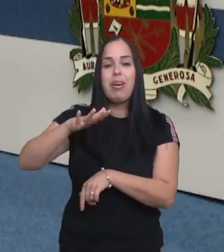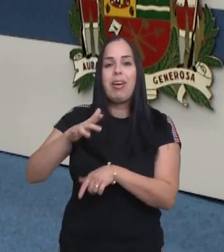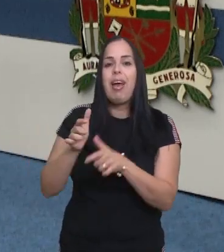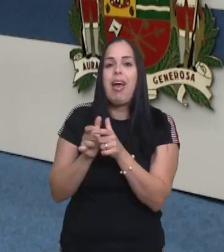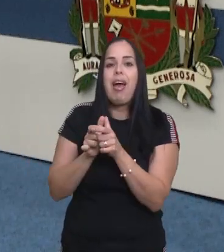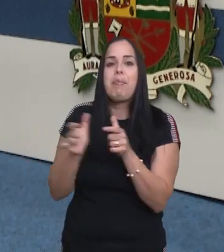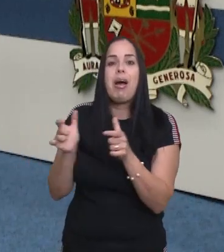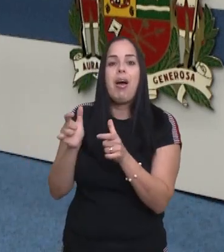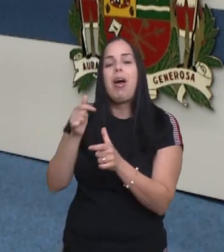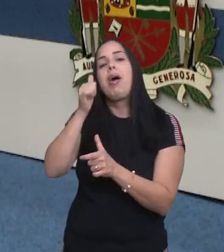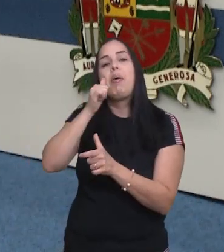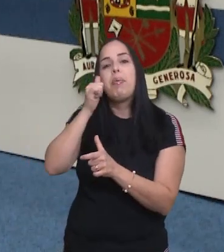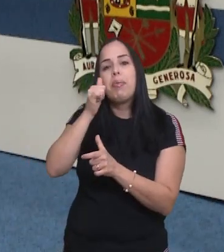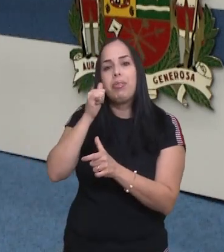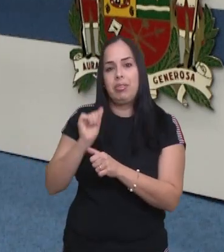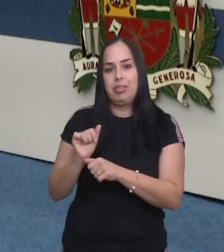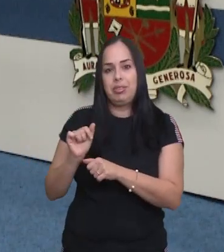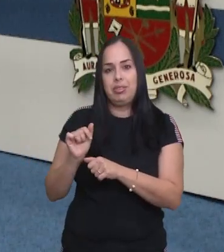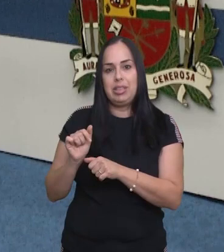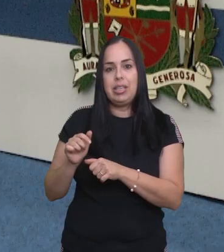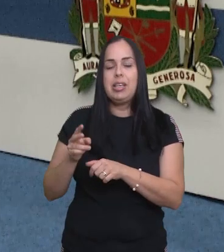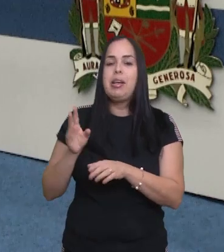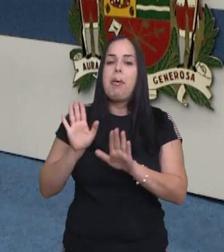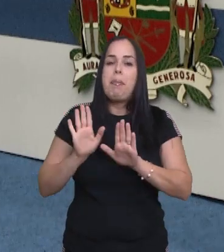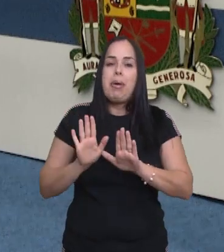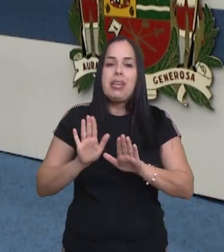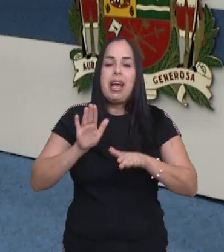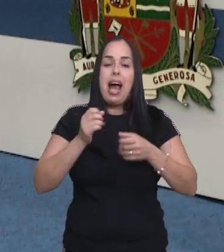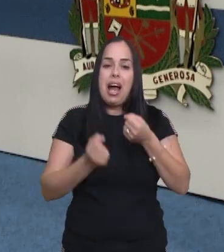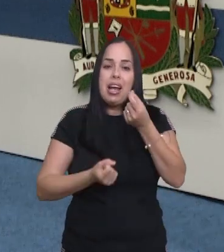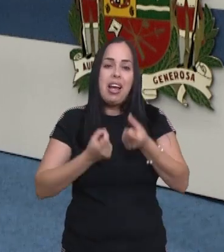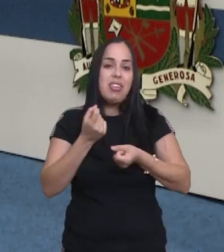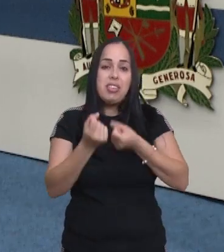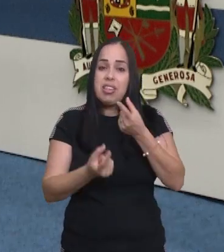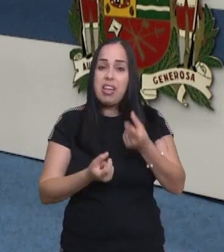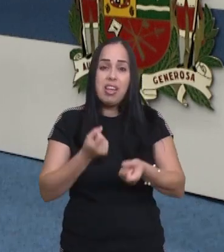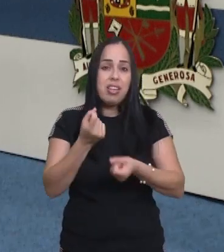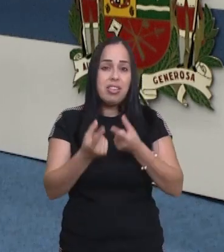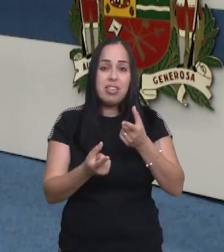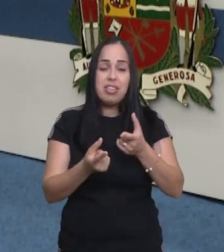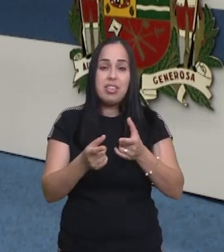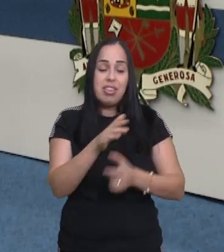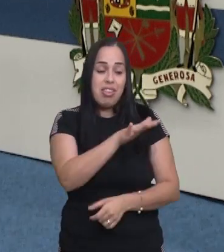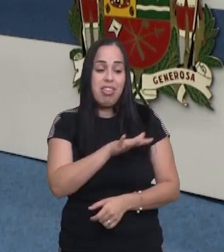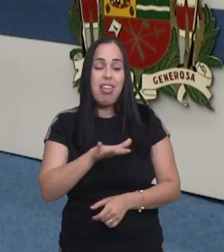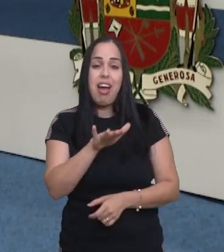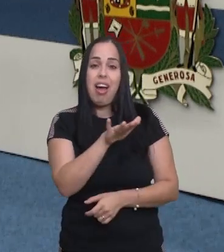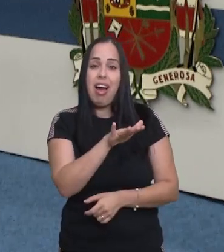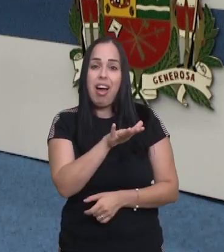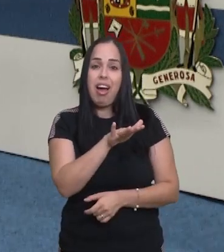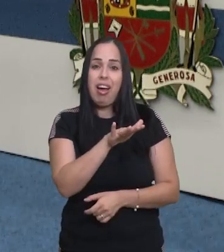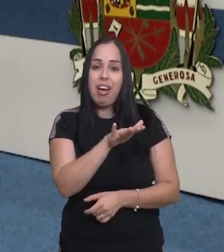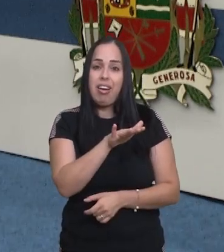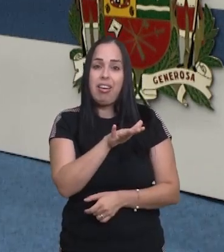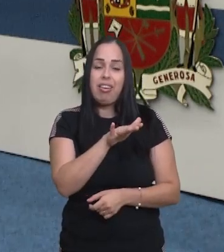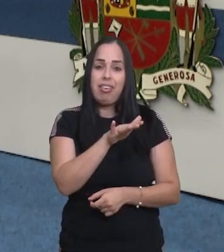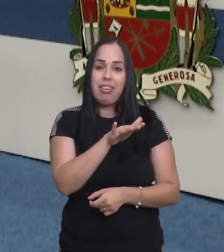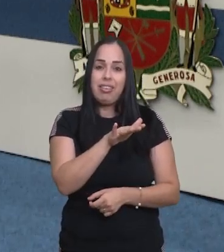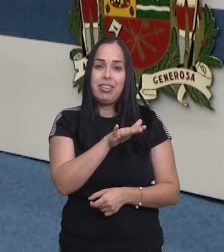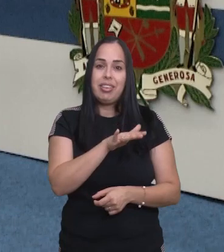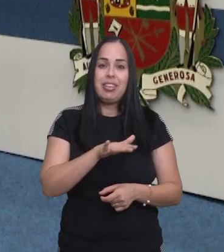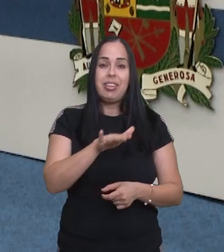A mulher está muito inserida no cuidado de saúde, mas muitas vezes não tão aberta ao